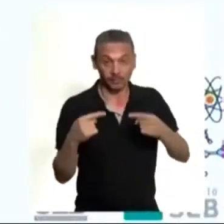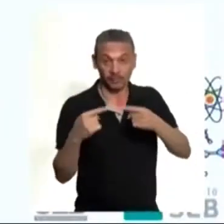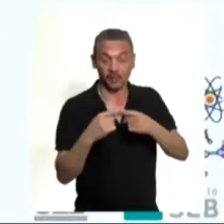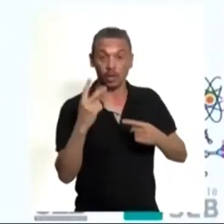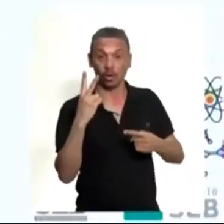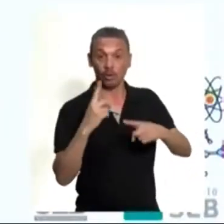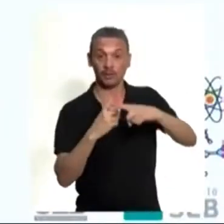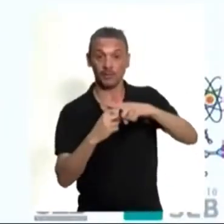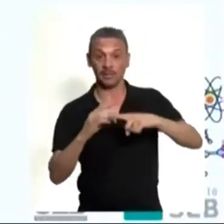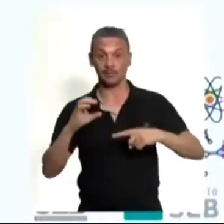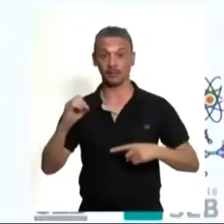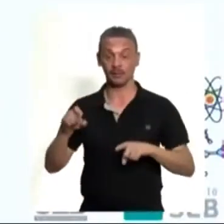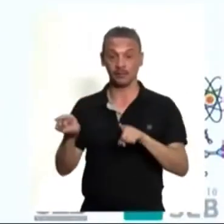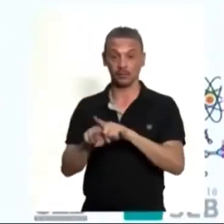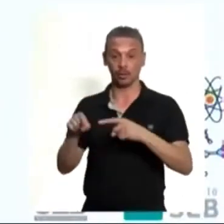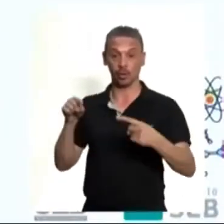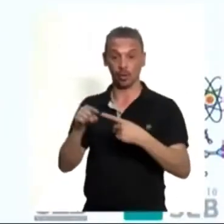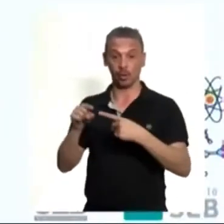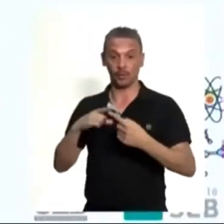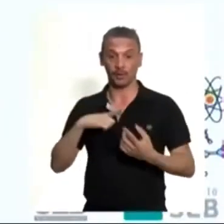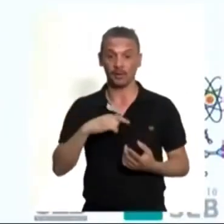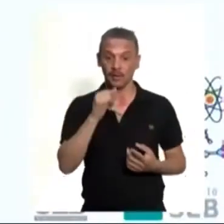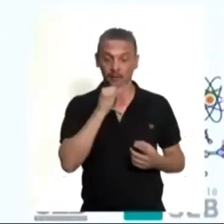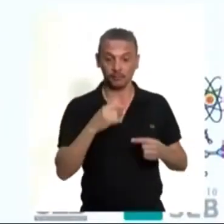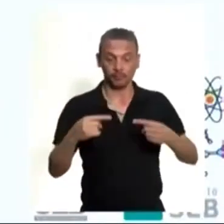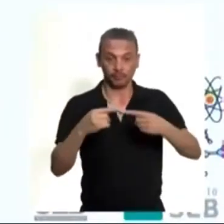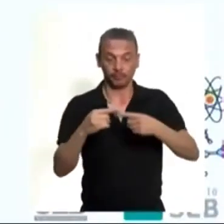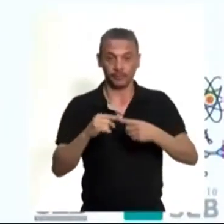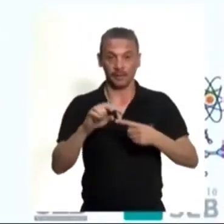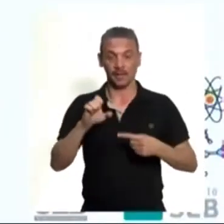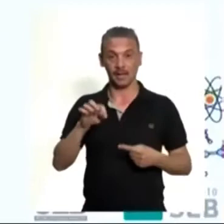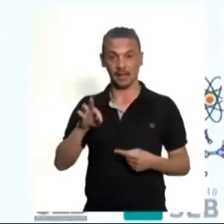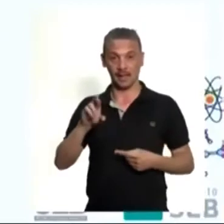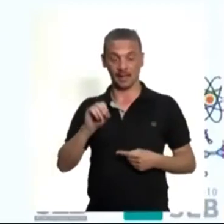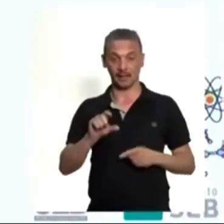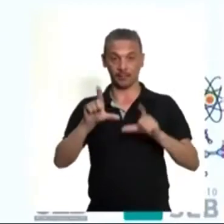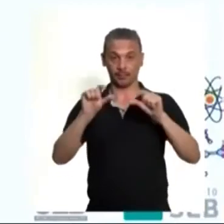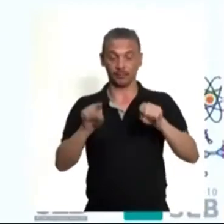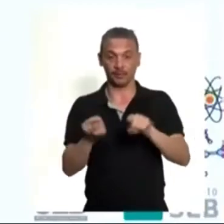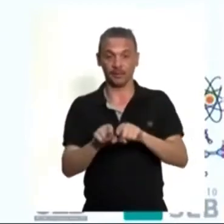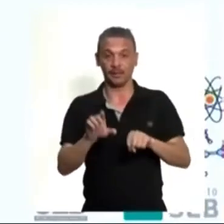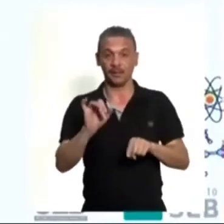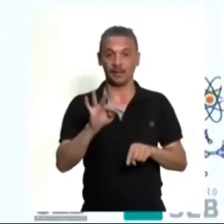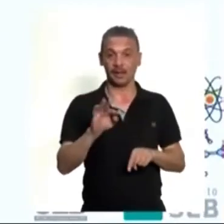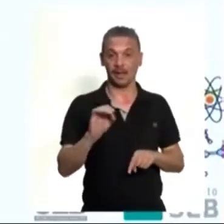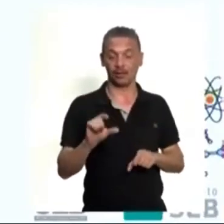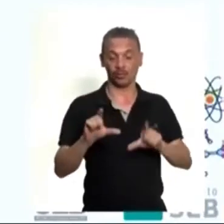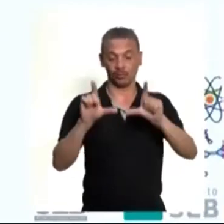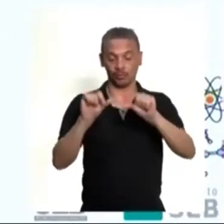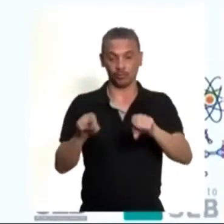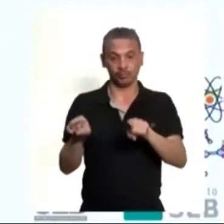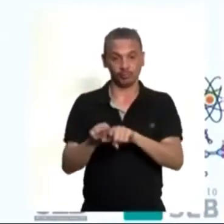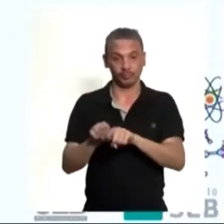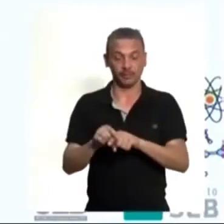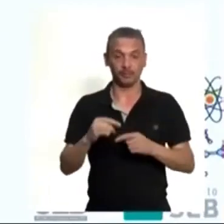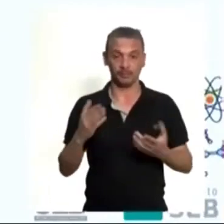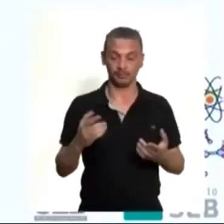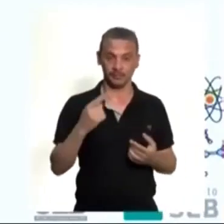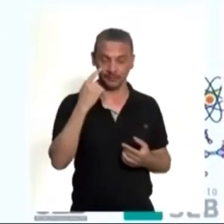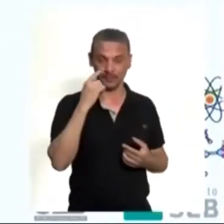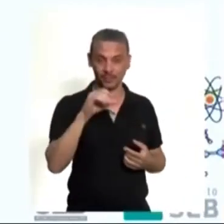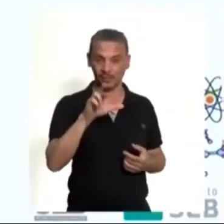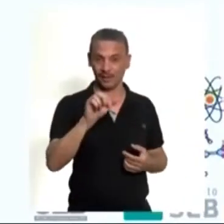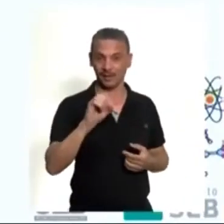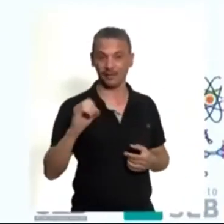para 0. Né? Então ele está recebendo elétrons. E sempre o cátodo sofre redução. Lembra do Kral que nós falamos?